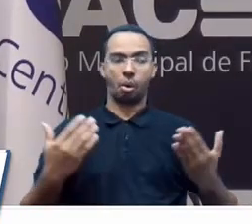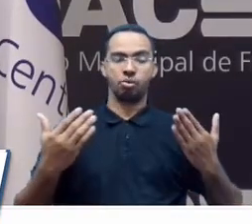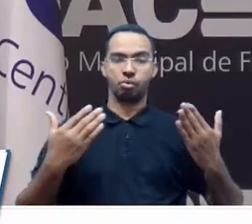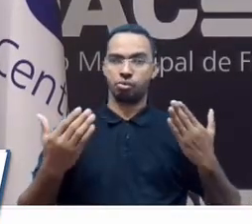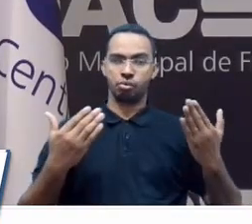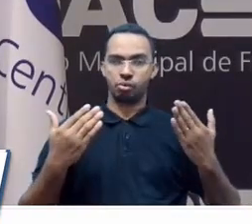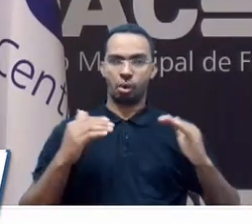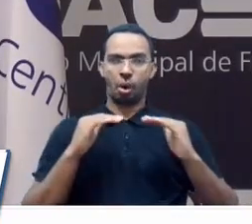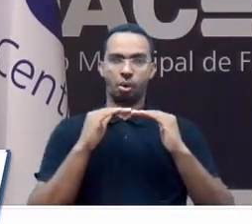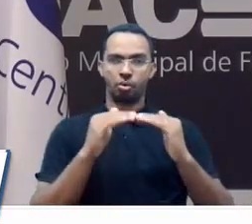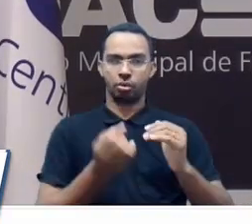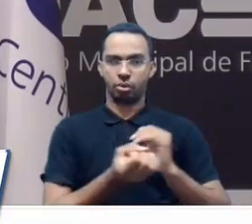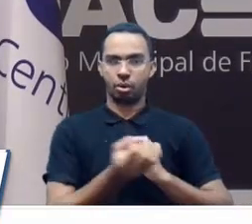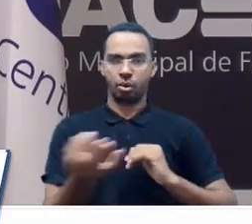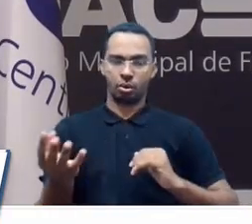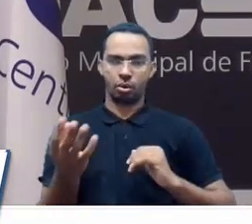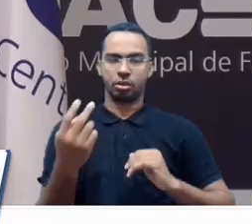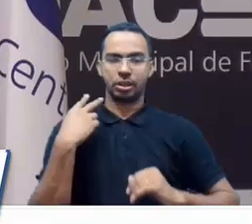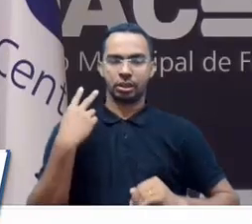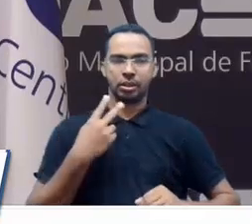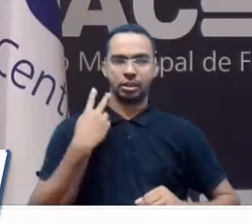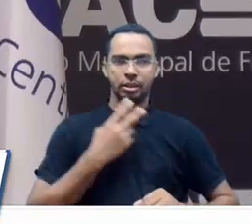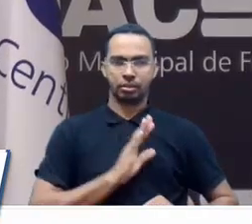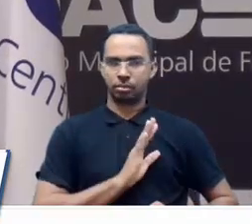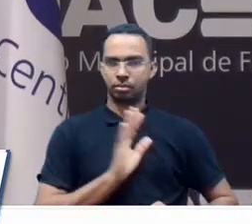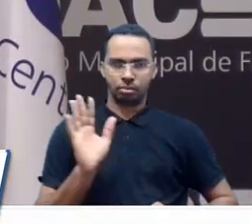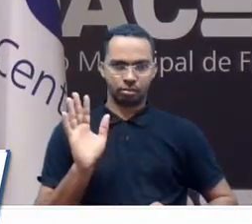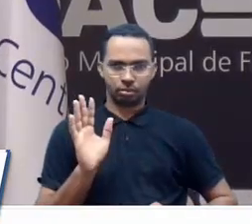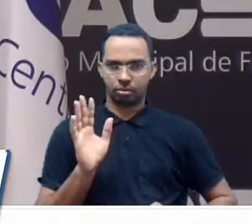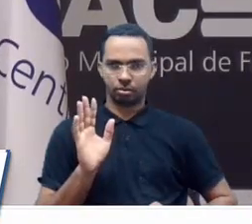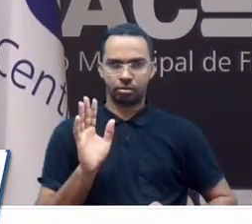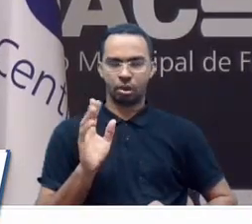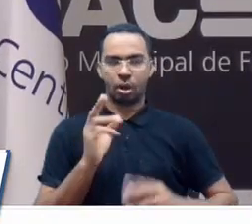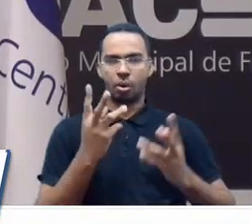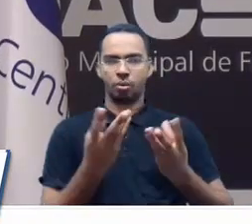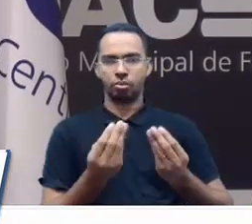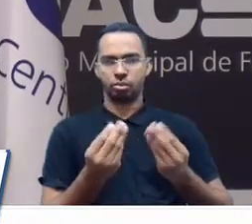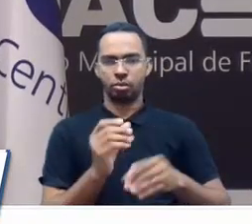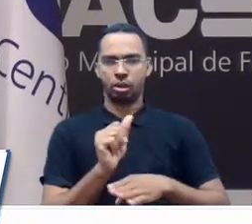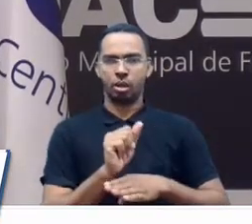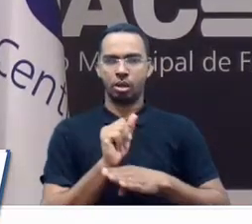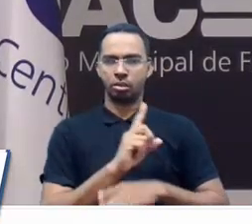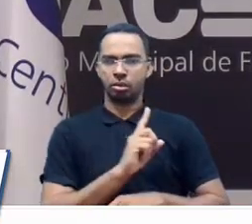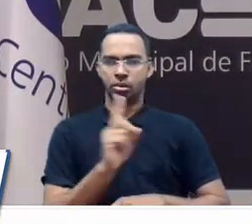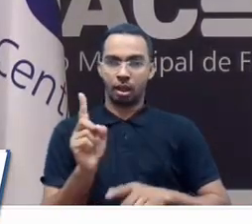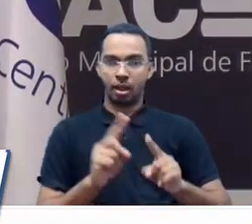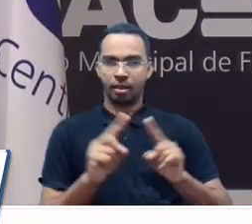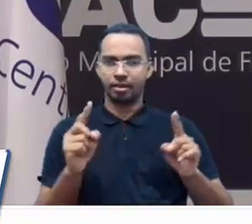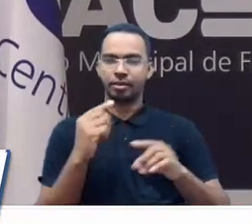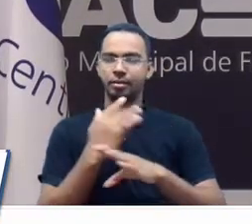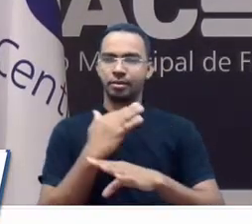mesma quantidade de vereadores e a mesma quantidade de assessores. Mas uma cidade